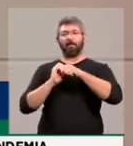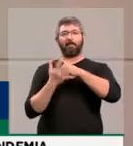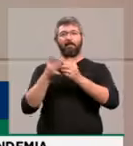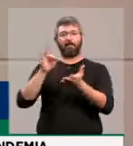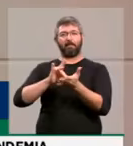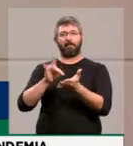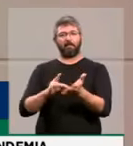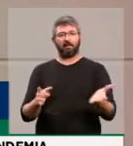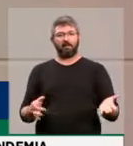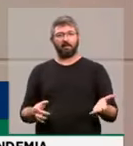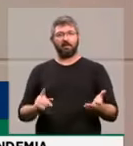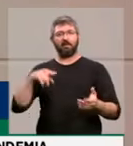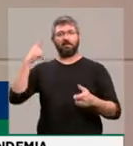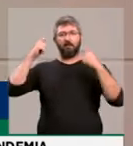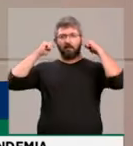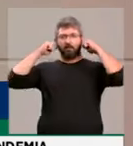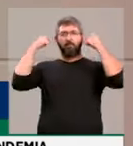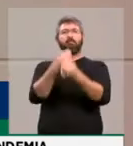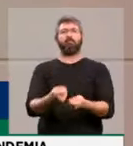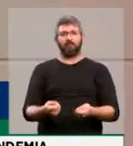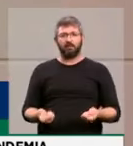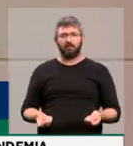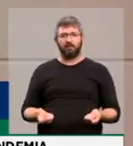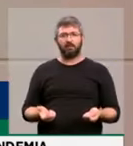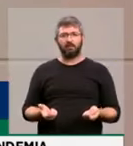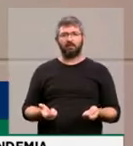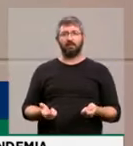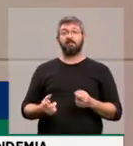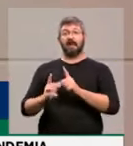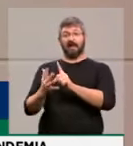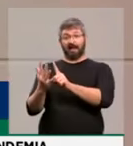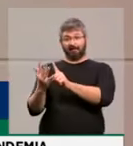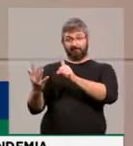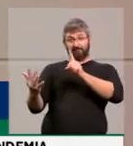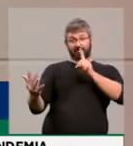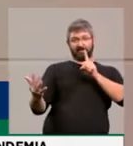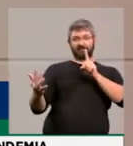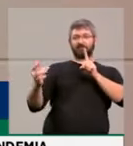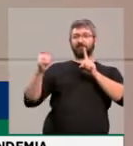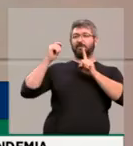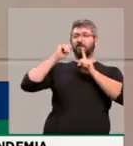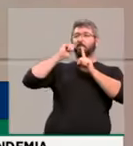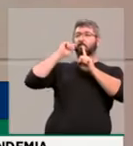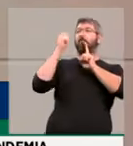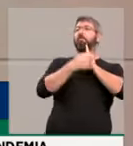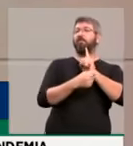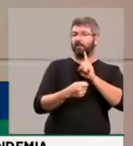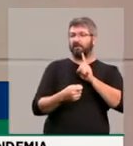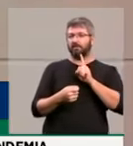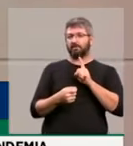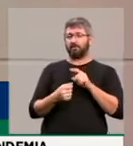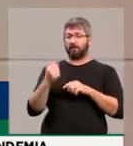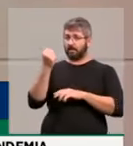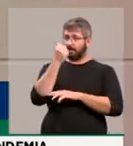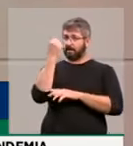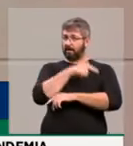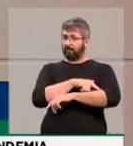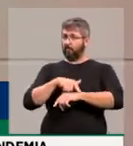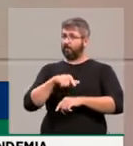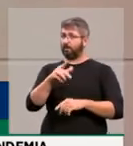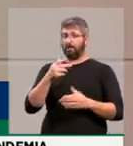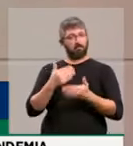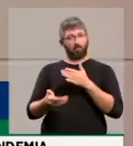coronavírus, em seguida de tirar a máscara, ainda que se afastasse fisicamente dos mesmos. Isso não retira a gravidade do seu